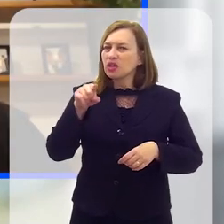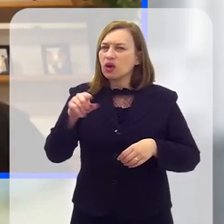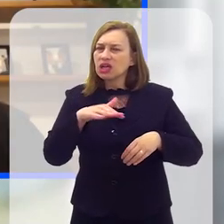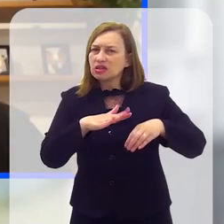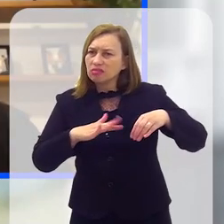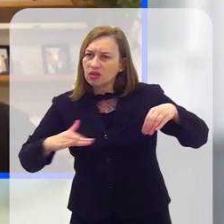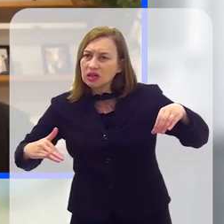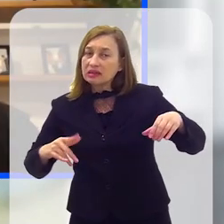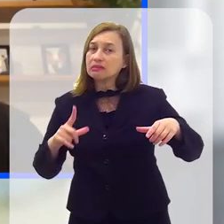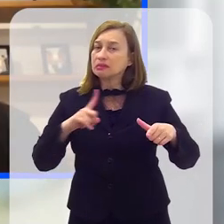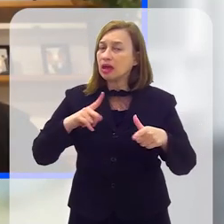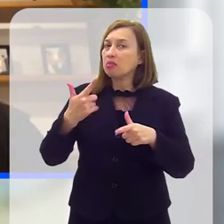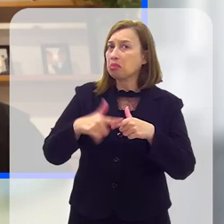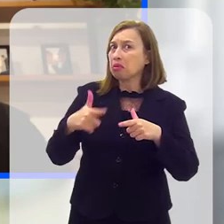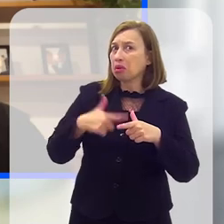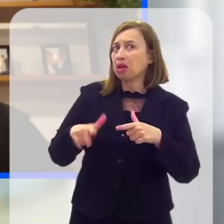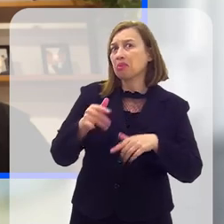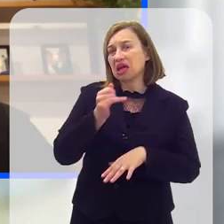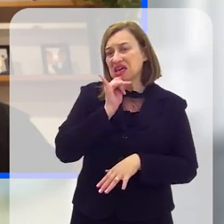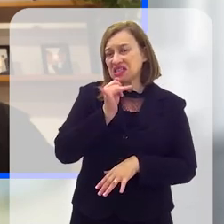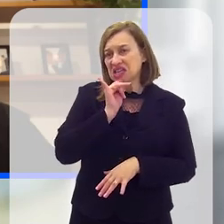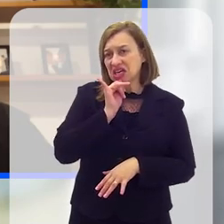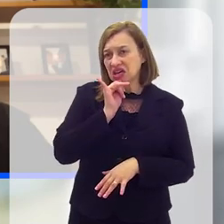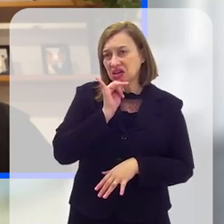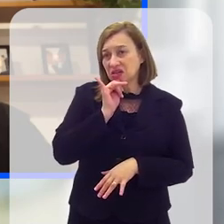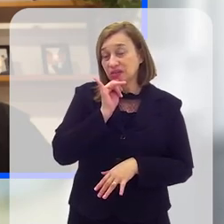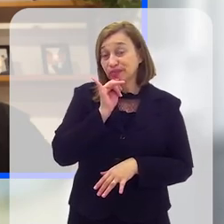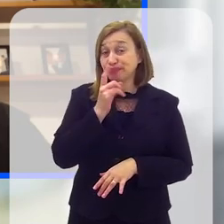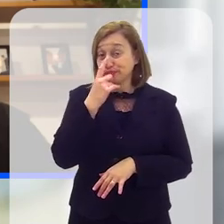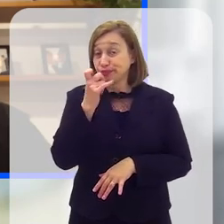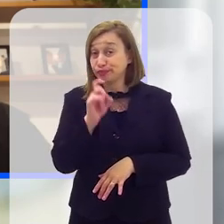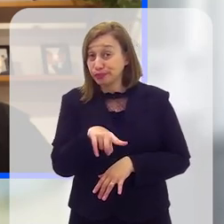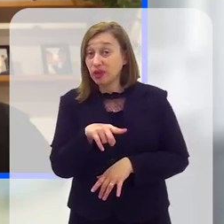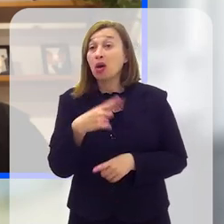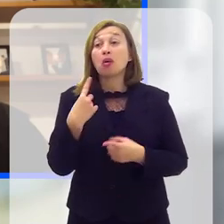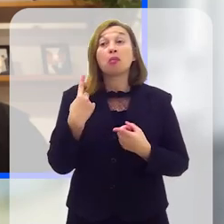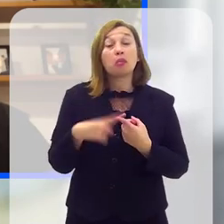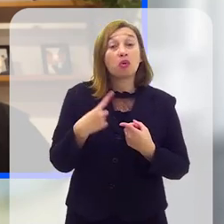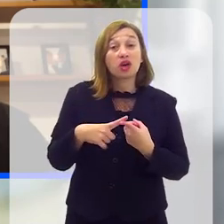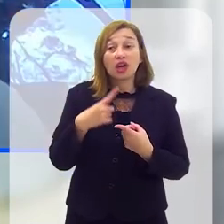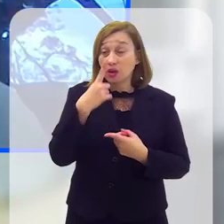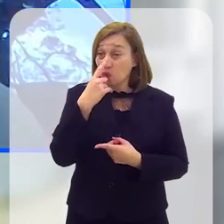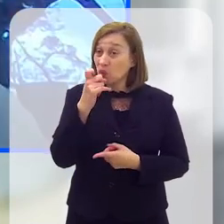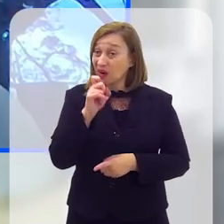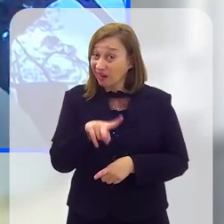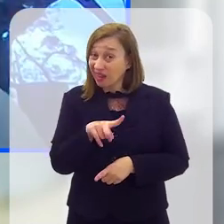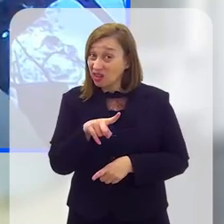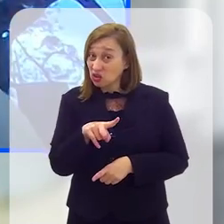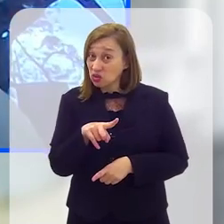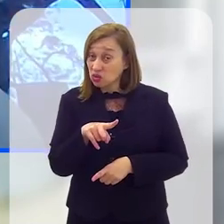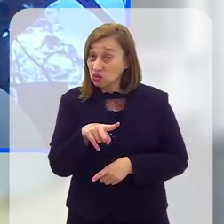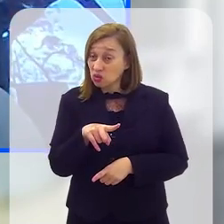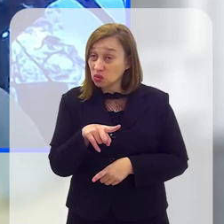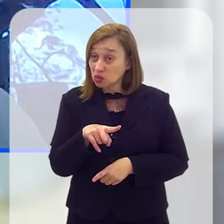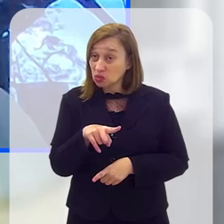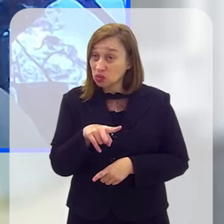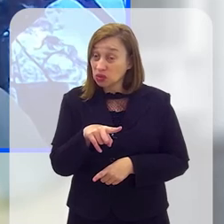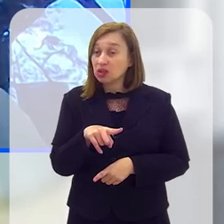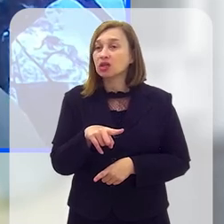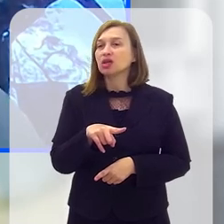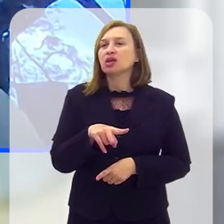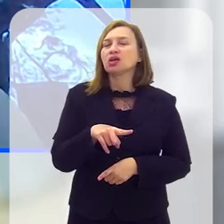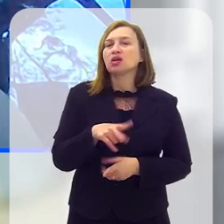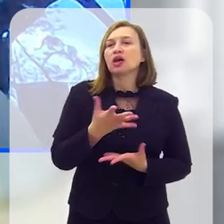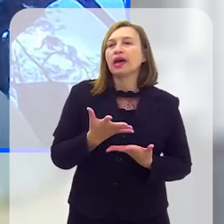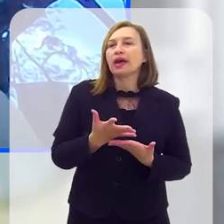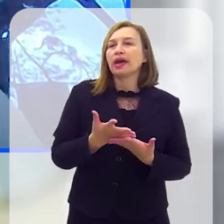Guanabara, ainda sofre com problemas, por exemplo, de resíduos sólidos, porque os resíduos sólidos que podem ter